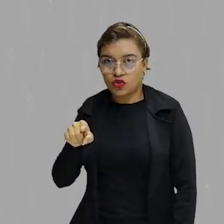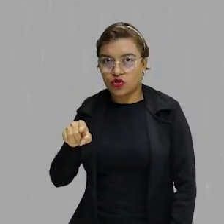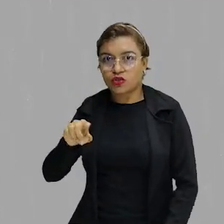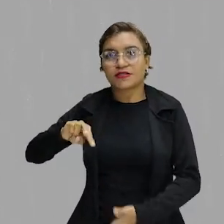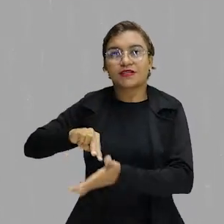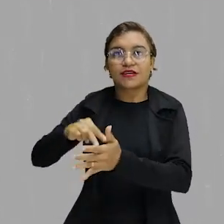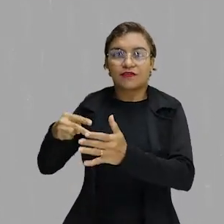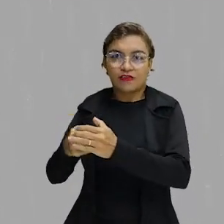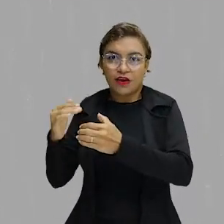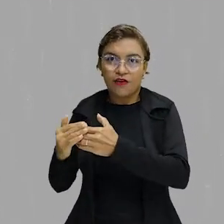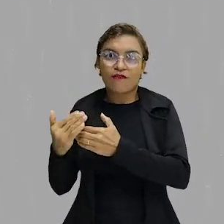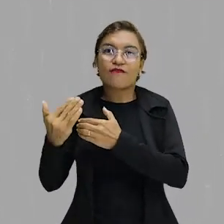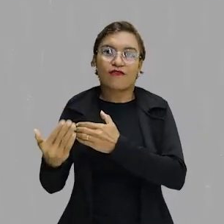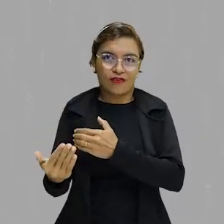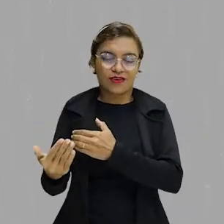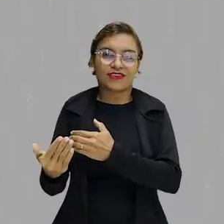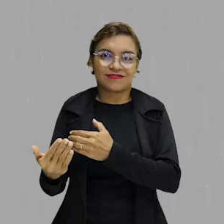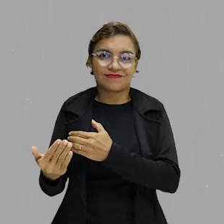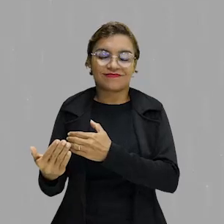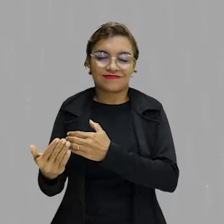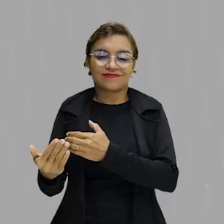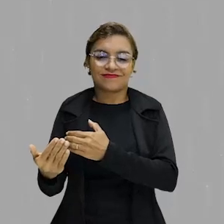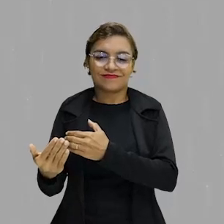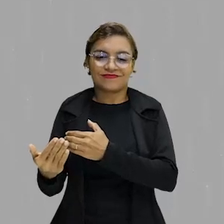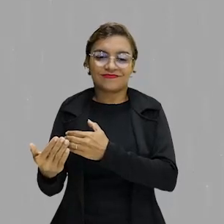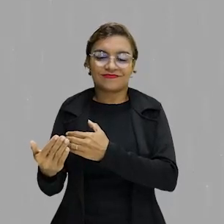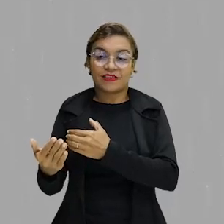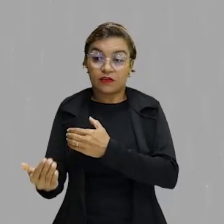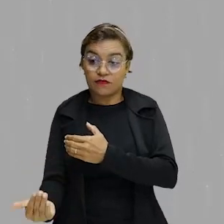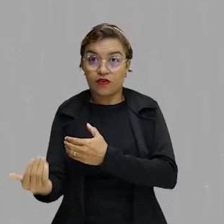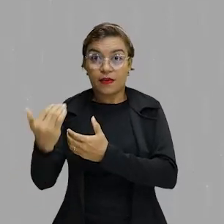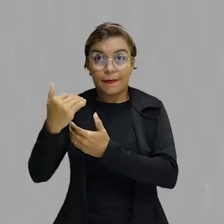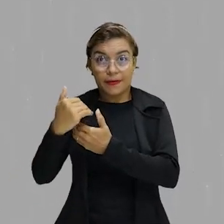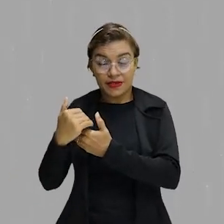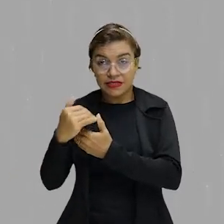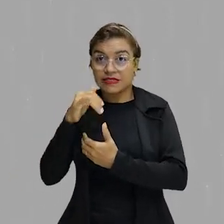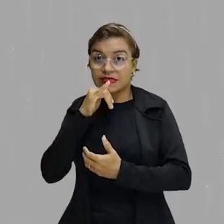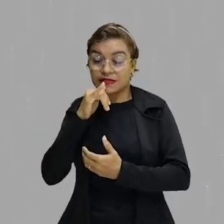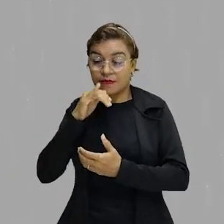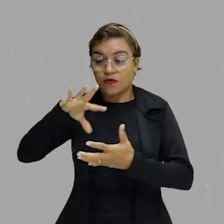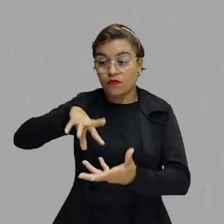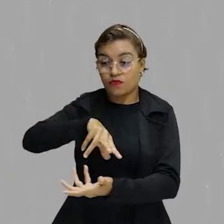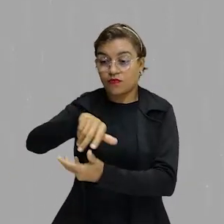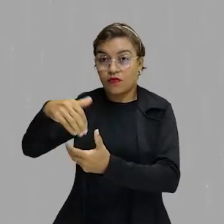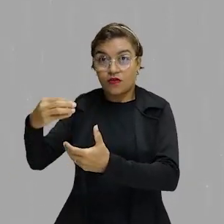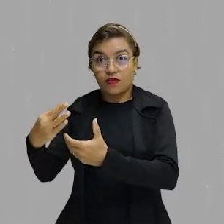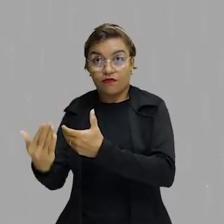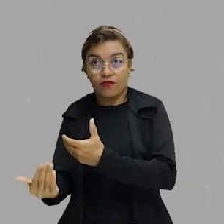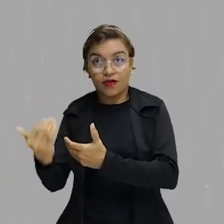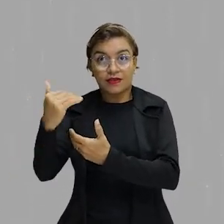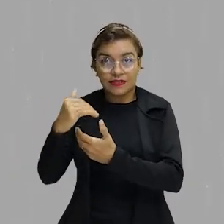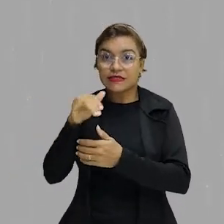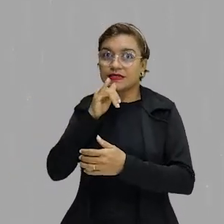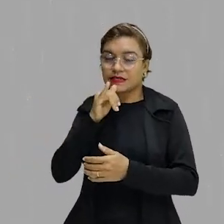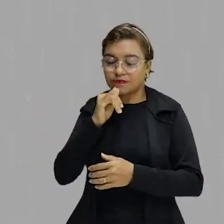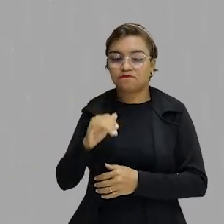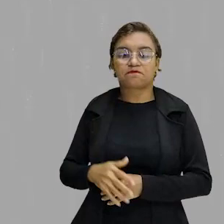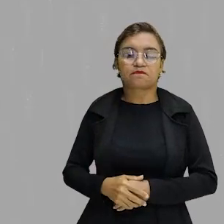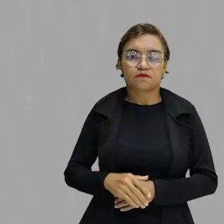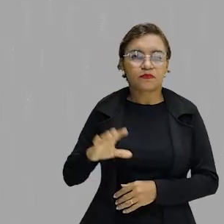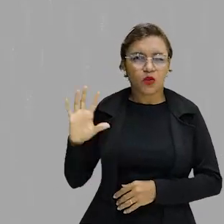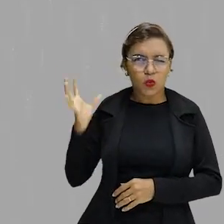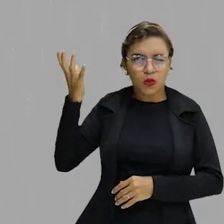vem de fora, são aqueles agentes que atuam, né, de fora, no caso da nossa superfície, são os agentes do clima. Beleza? Então,